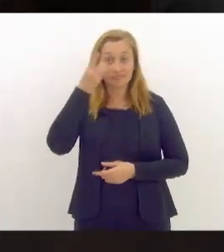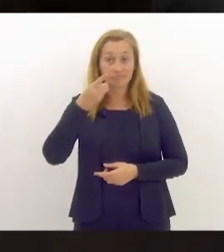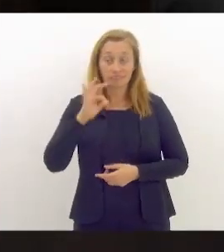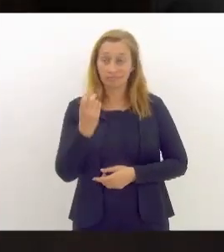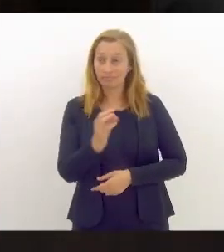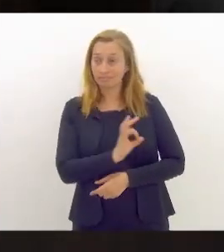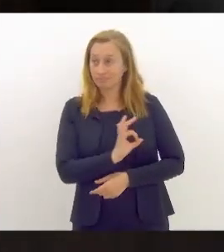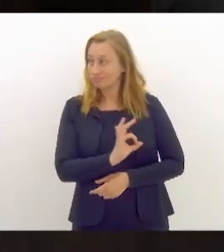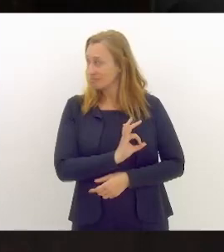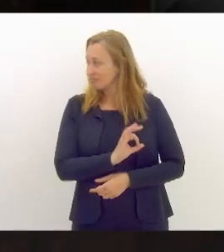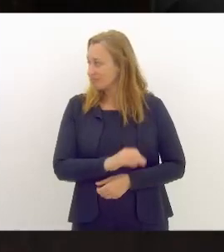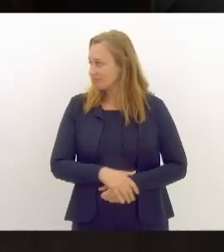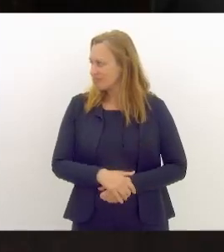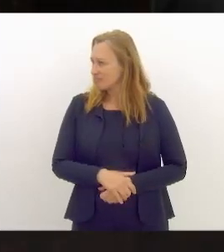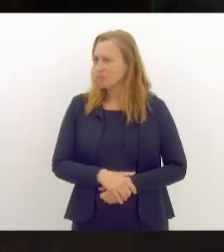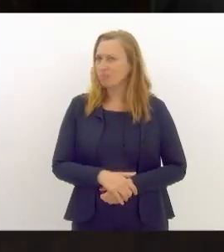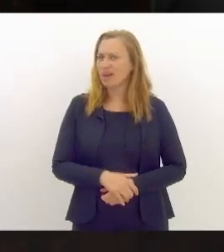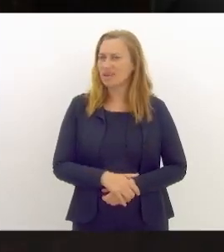Rocha completo